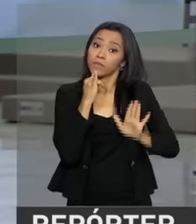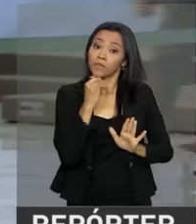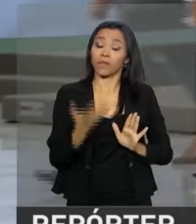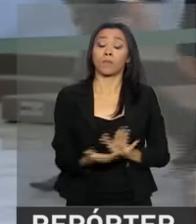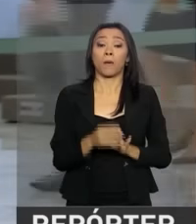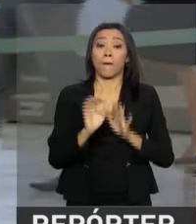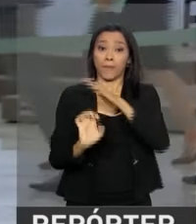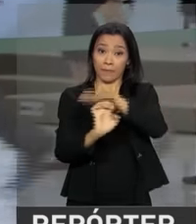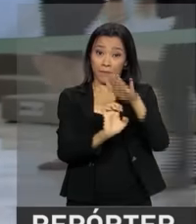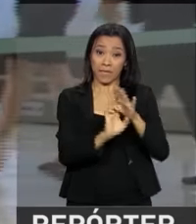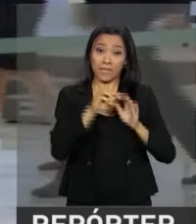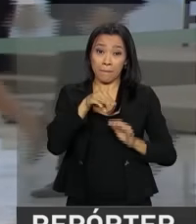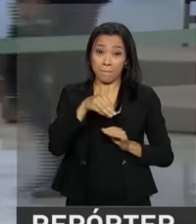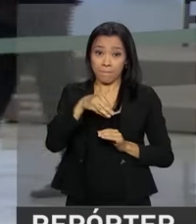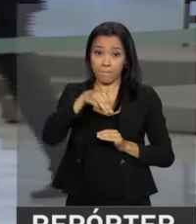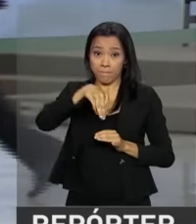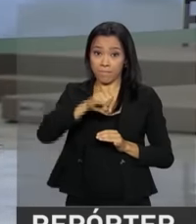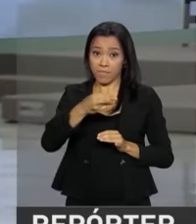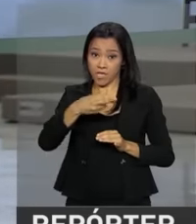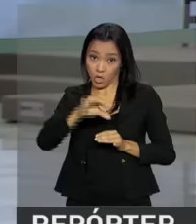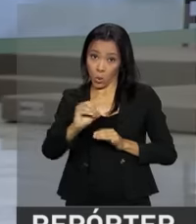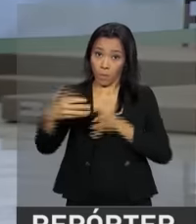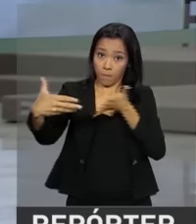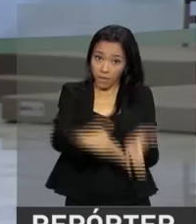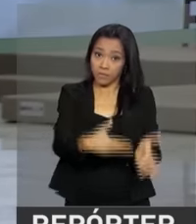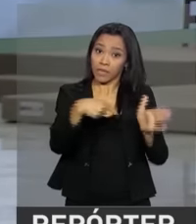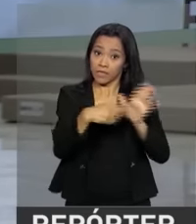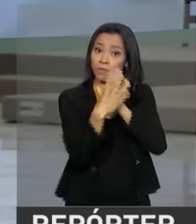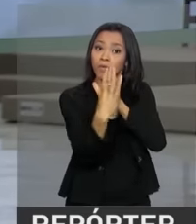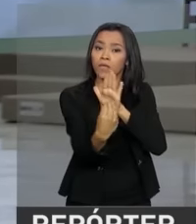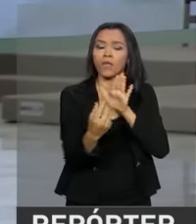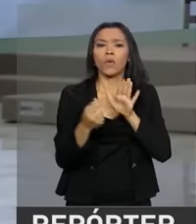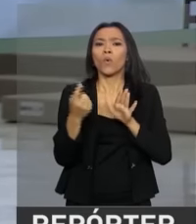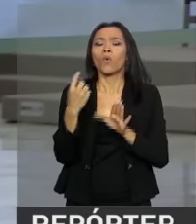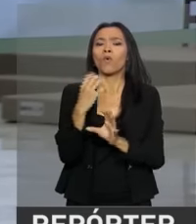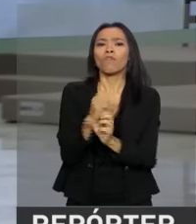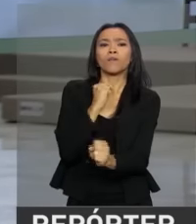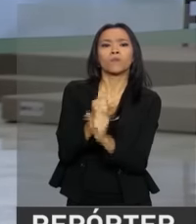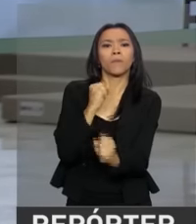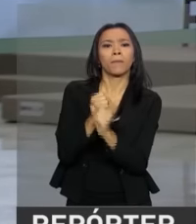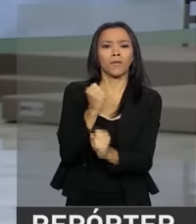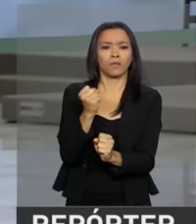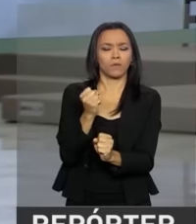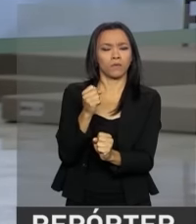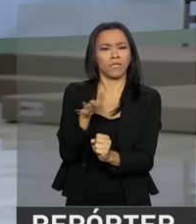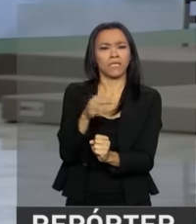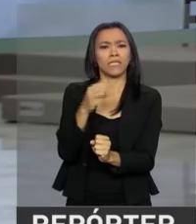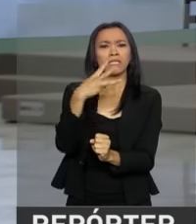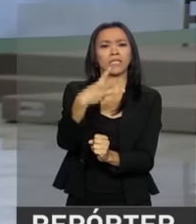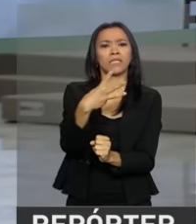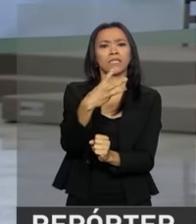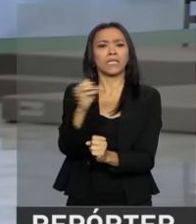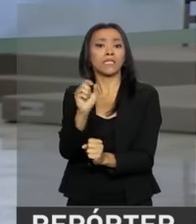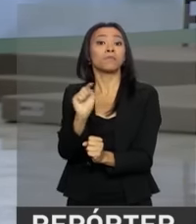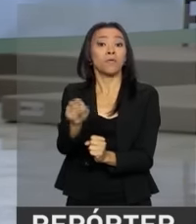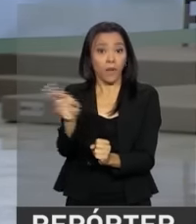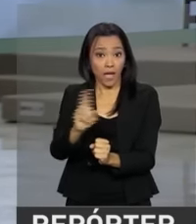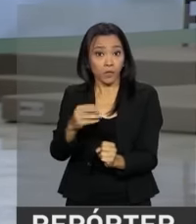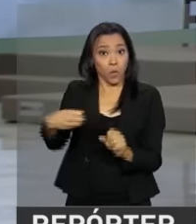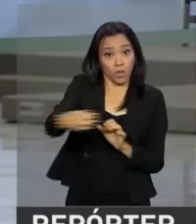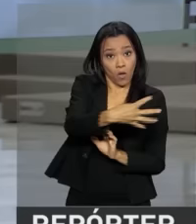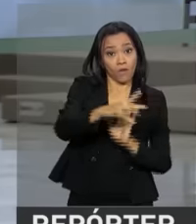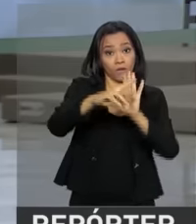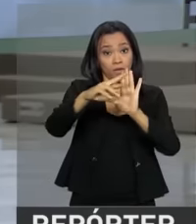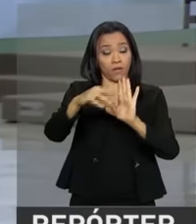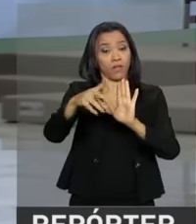paraa microempresa fazer parte do Super Simples hoje o faturamento anual deve ser de no máximo R 300.000 com a nova